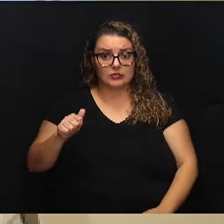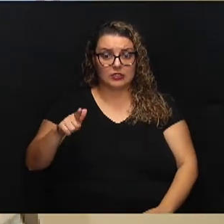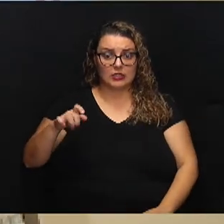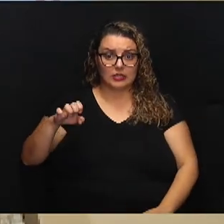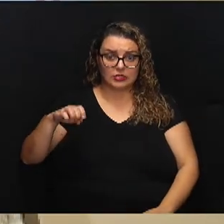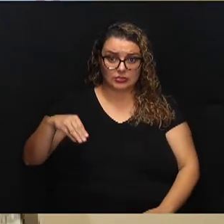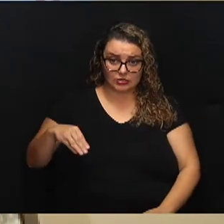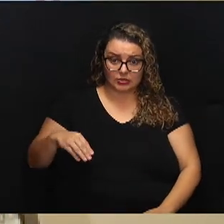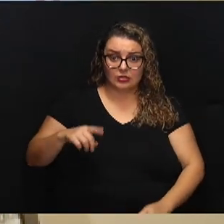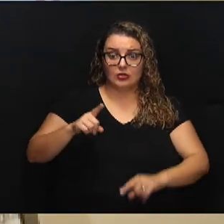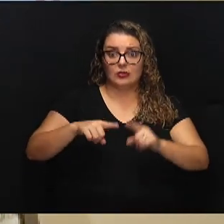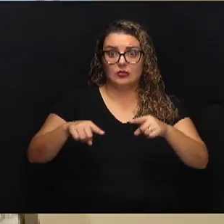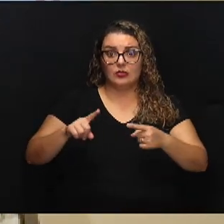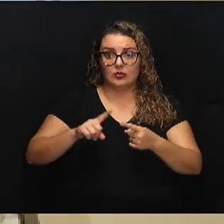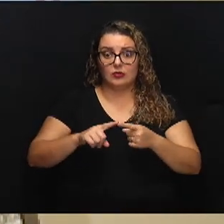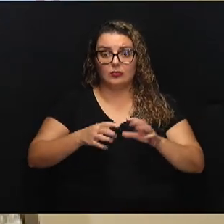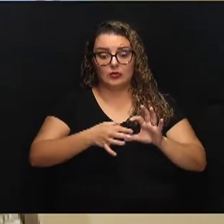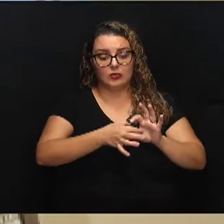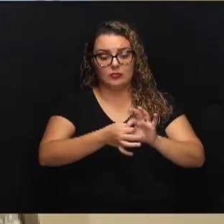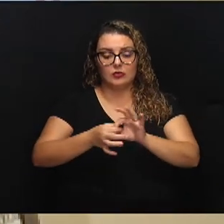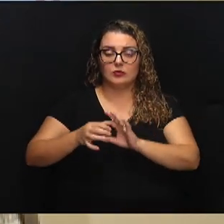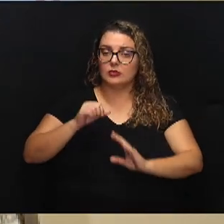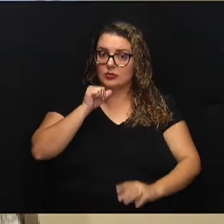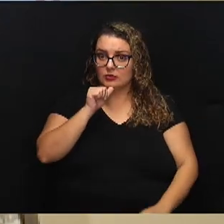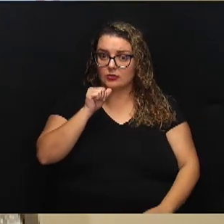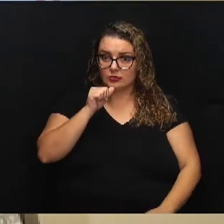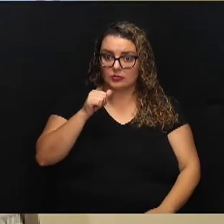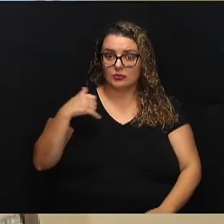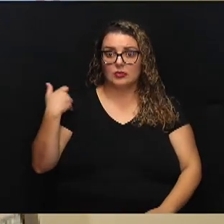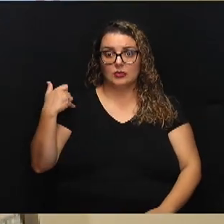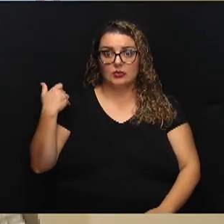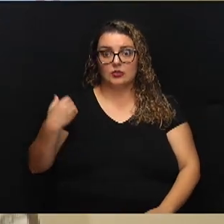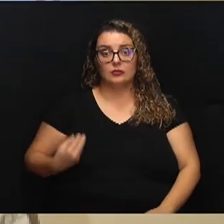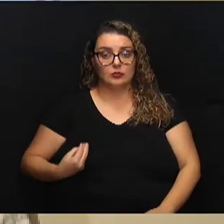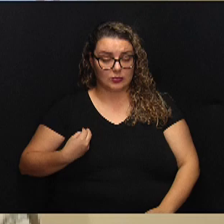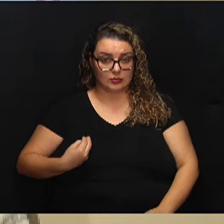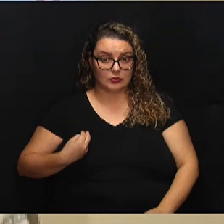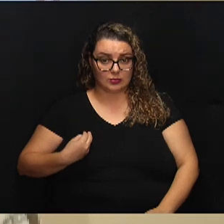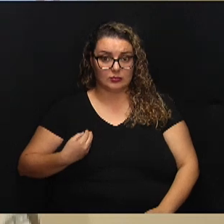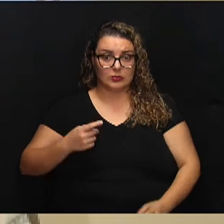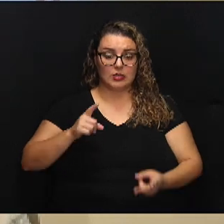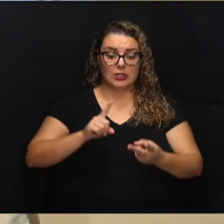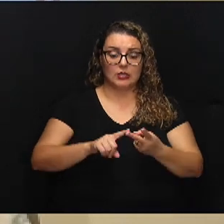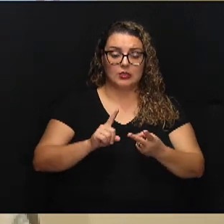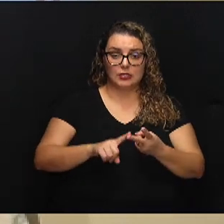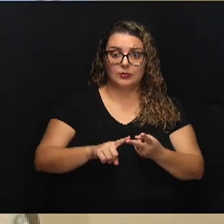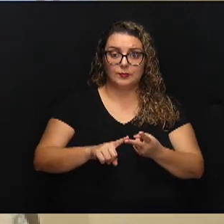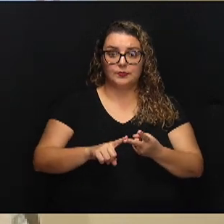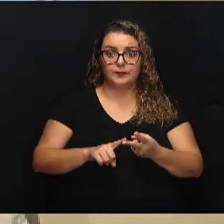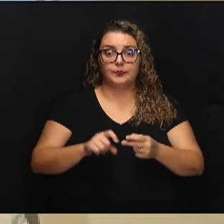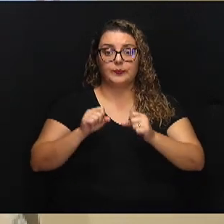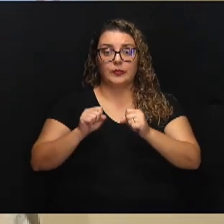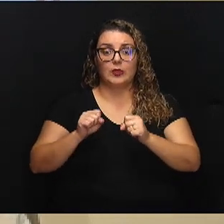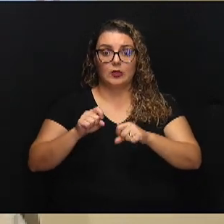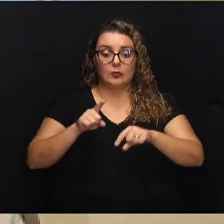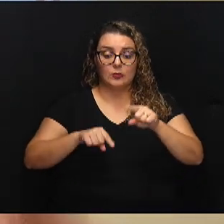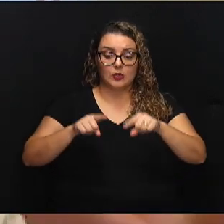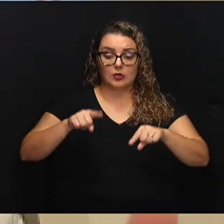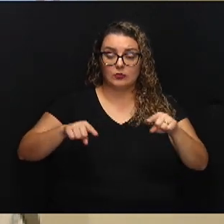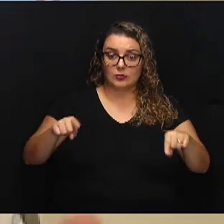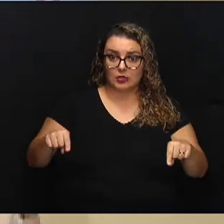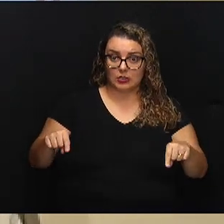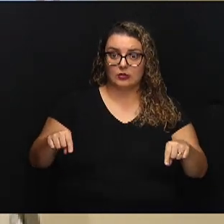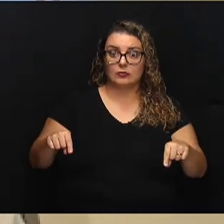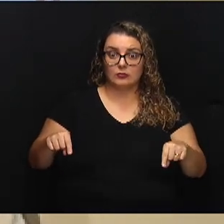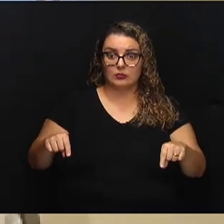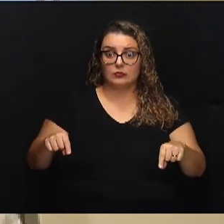CA-125 variam conforme o ciclo menstrual, na fase em que a mulher se encontra, e também eles podem variar e